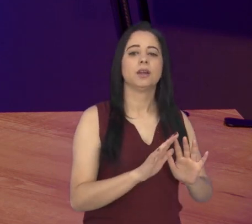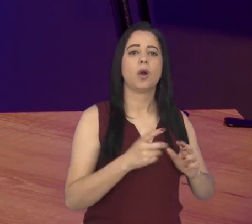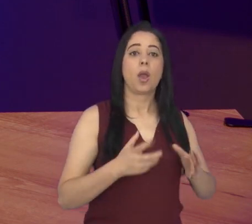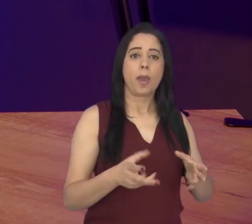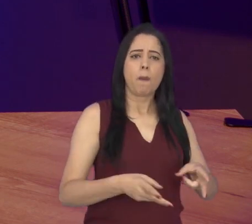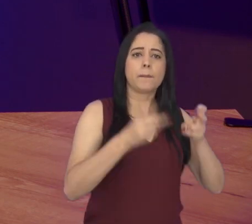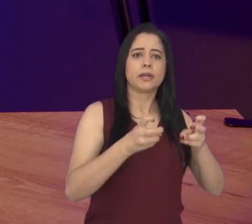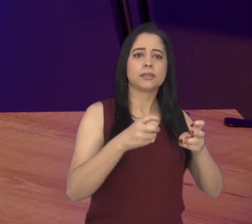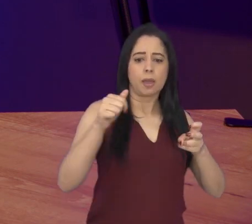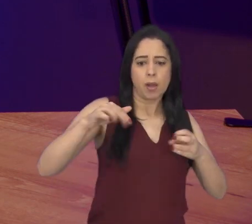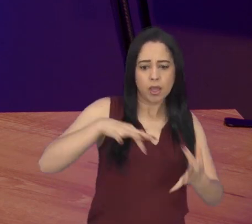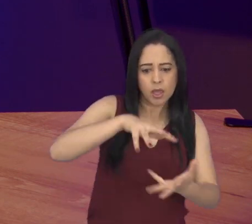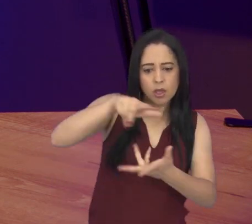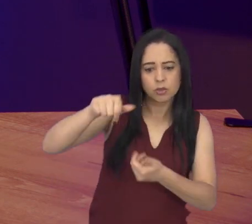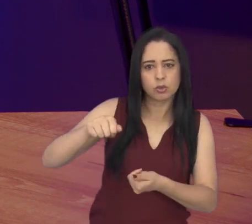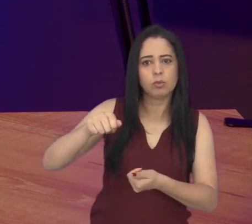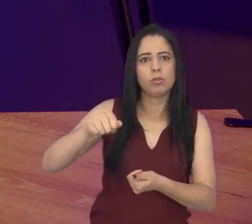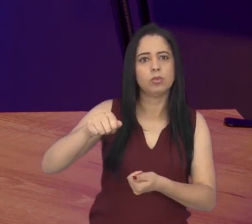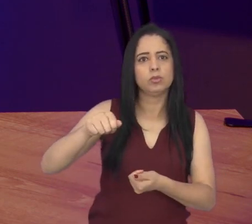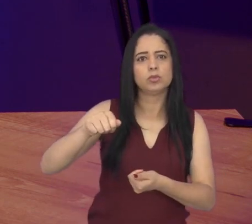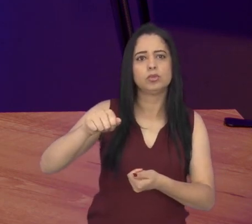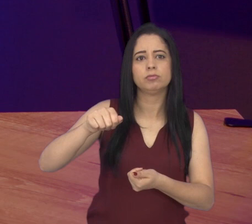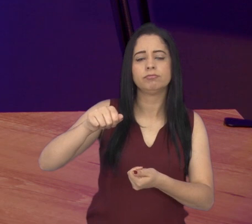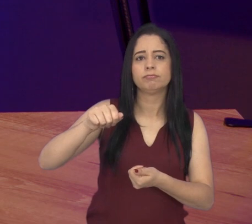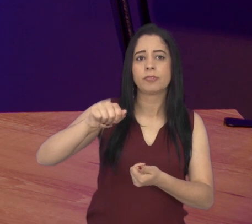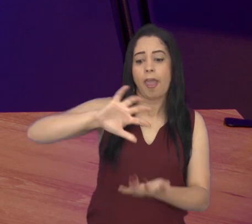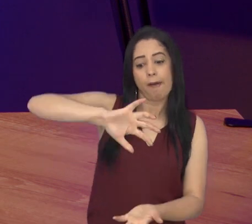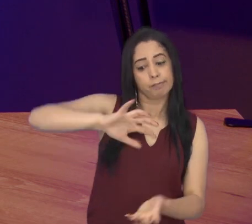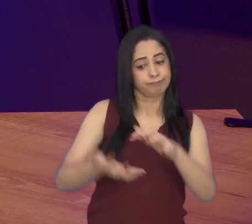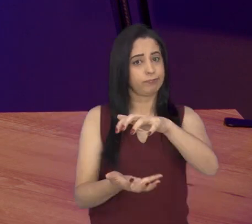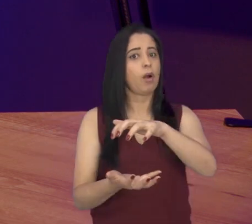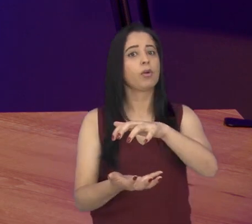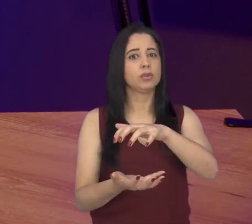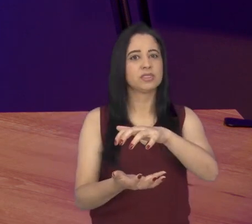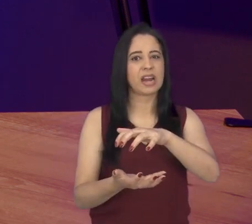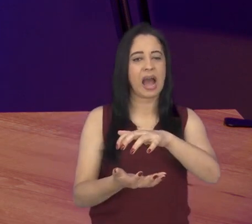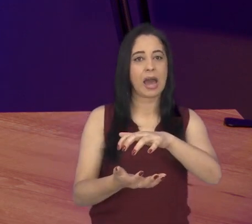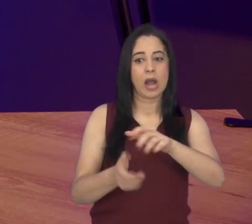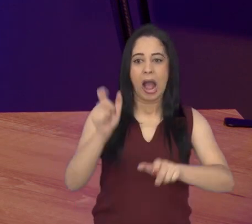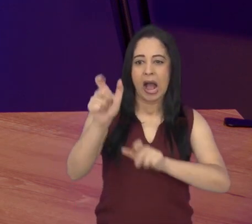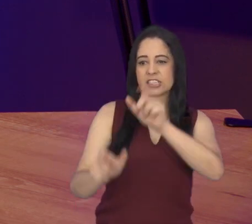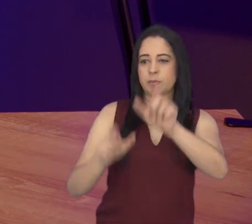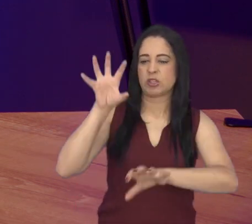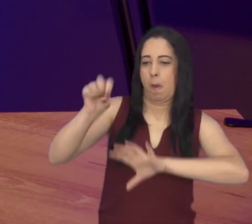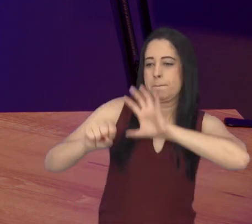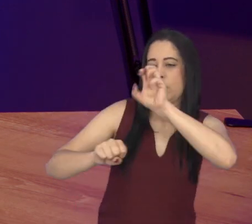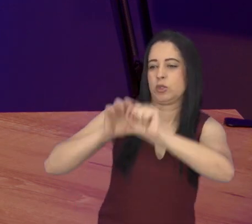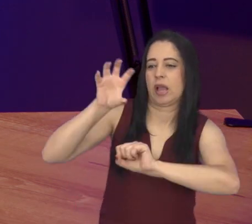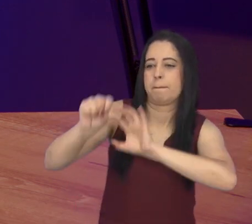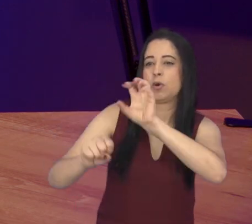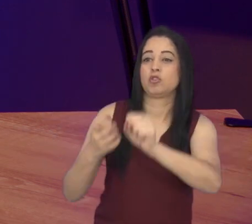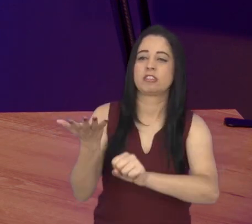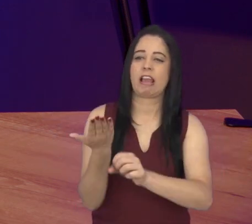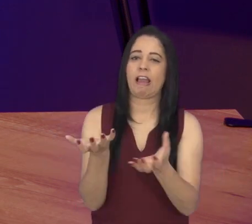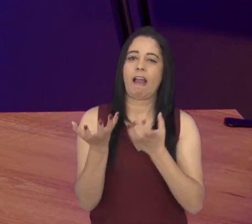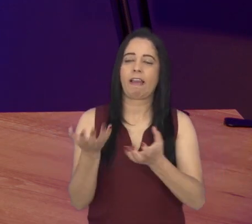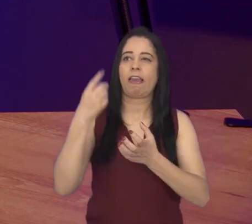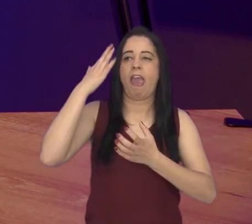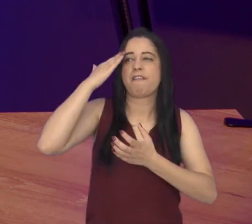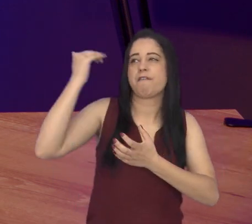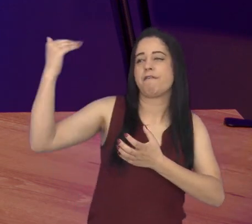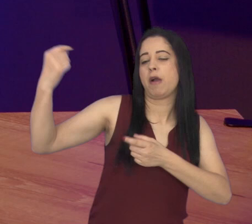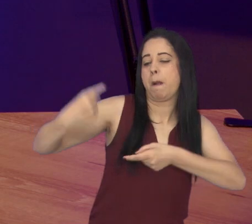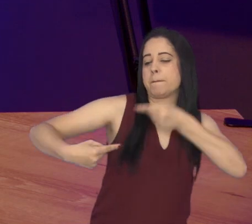capazes. E a gente vê no nosso mundo de hoje que muitas vezes acontece uma inversão de valores, as pessoas buscando cargos de liderança,